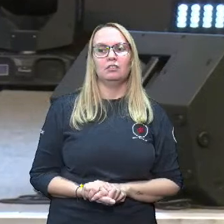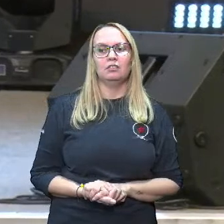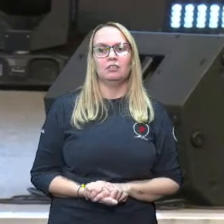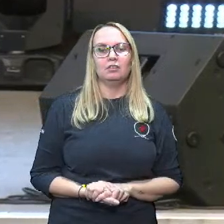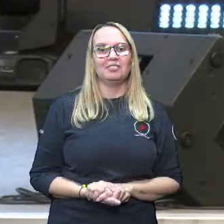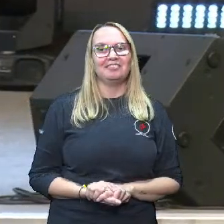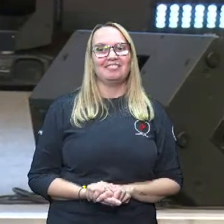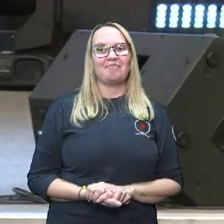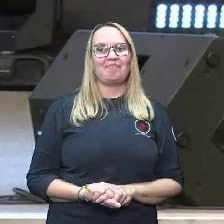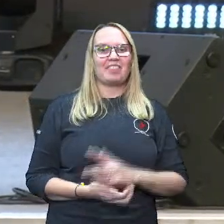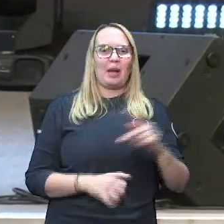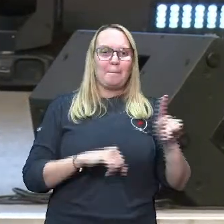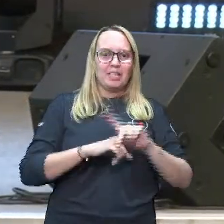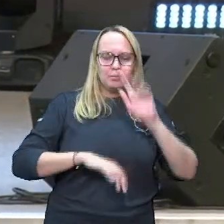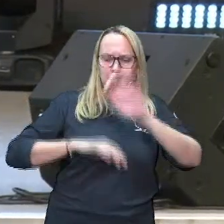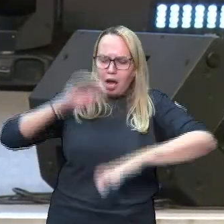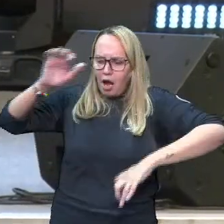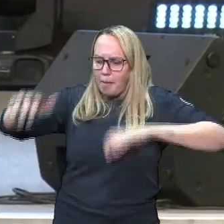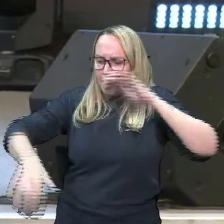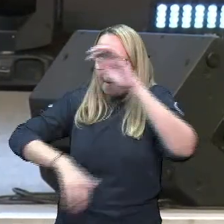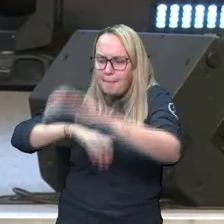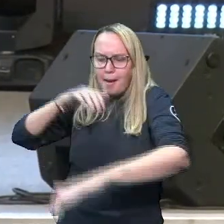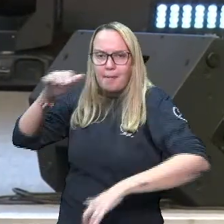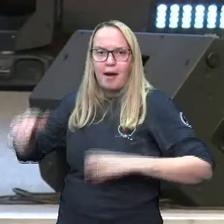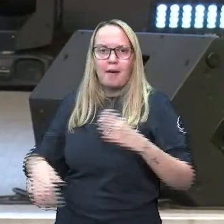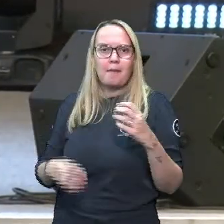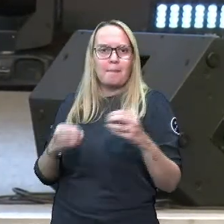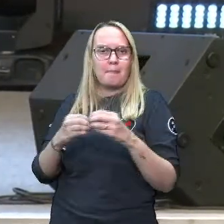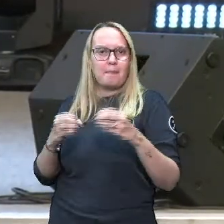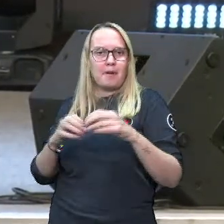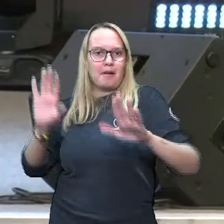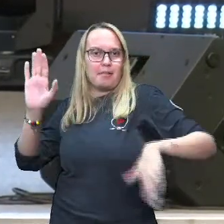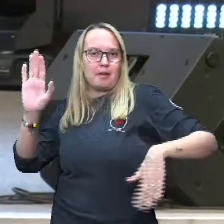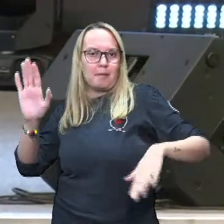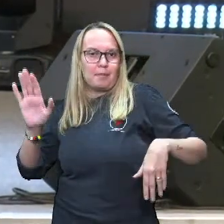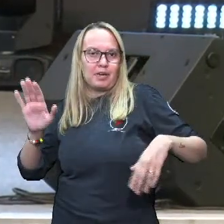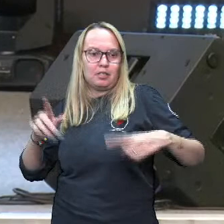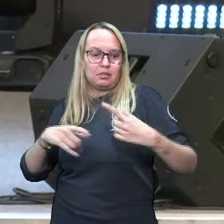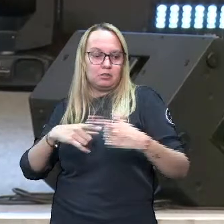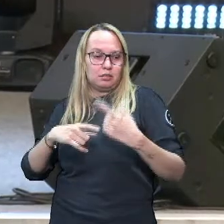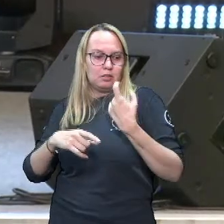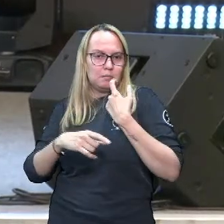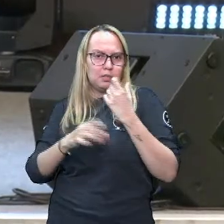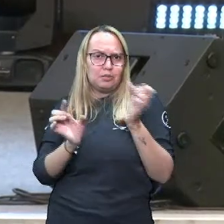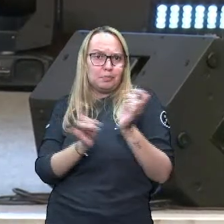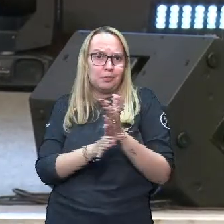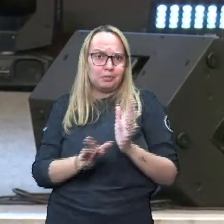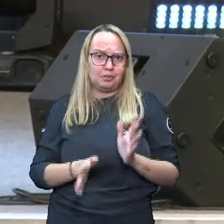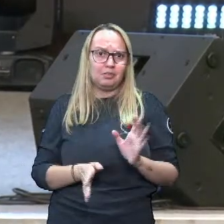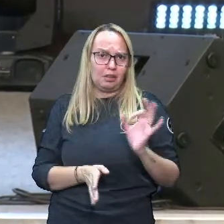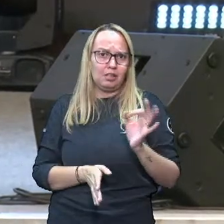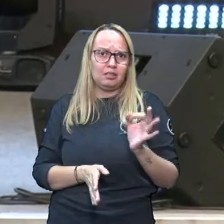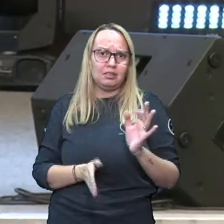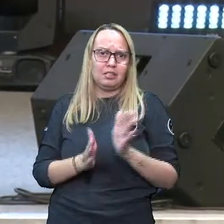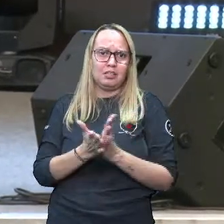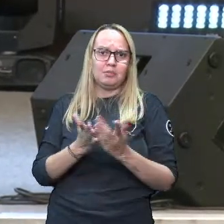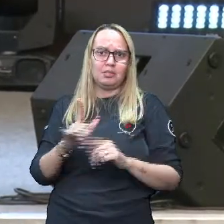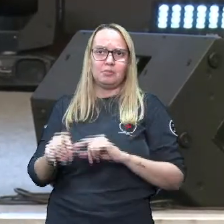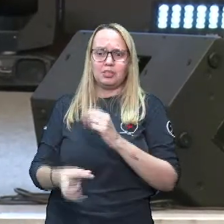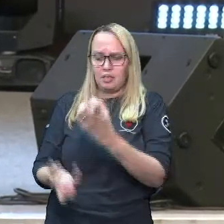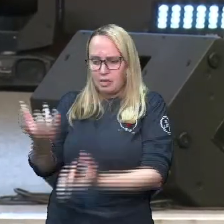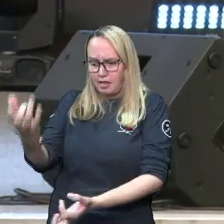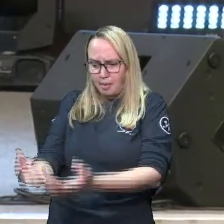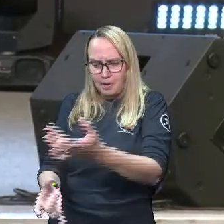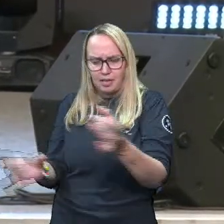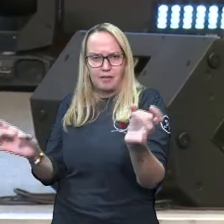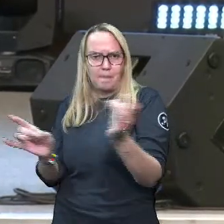Pedro vai nadando em direção a ele, quando chega na beira da praia, é fantástico, por quê? Porque tem peixe, pronto. A Bíblia diz que a brasa está preparada, o